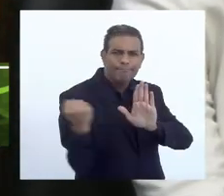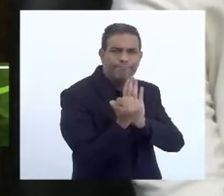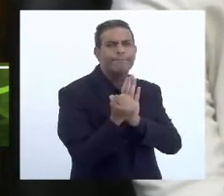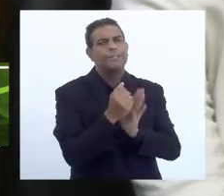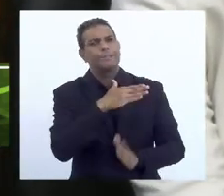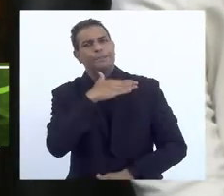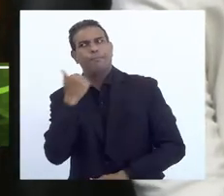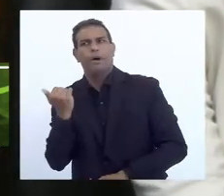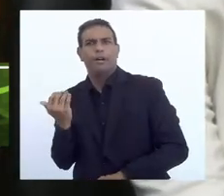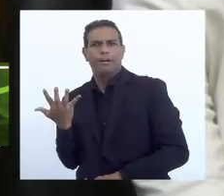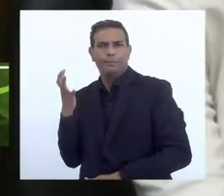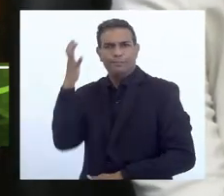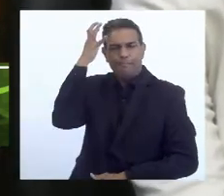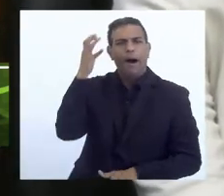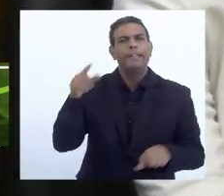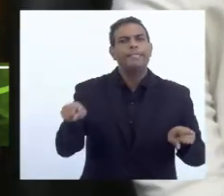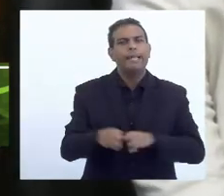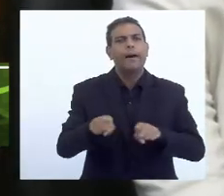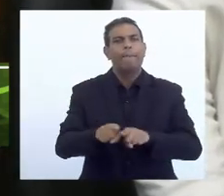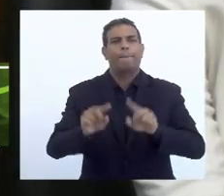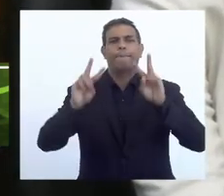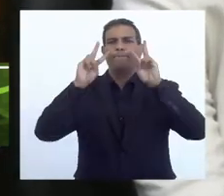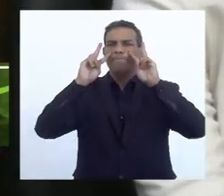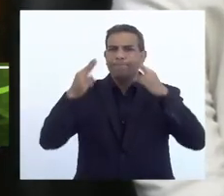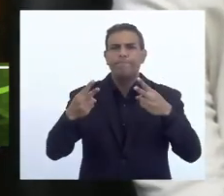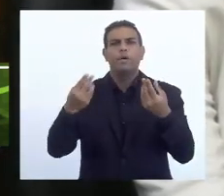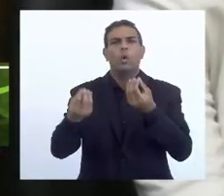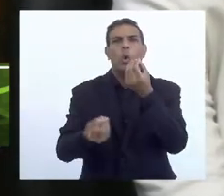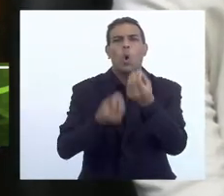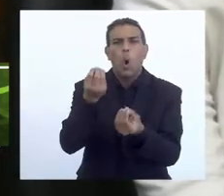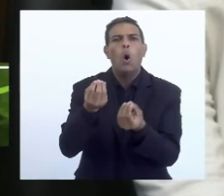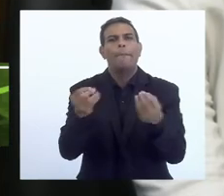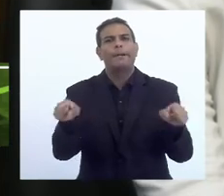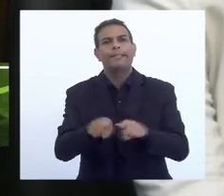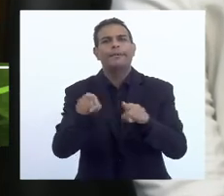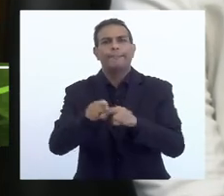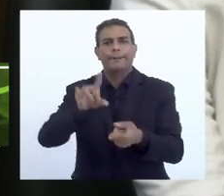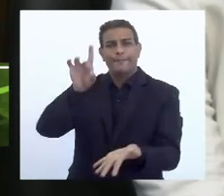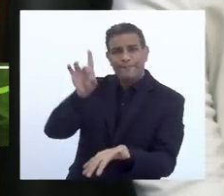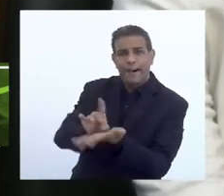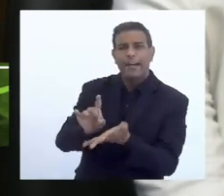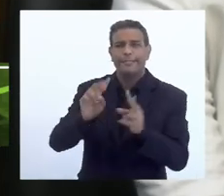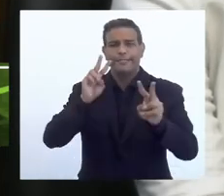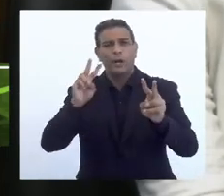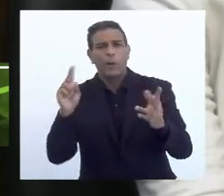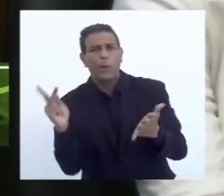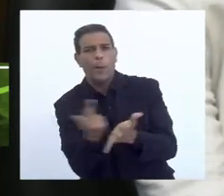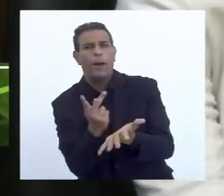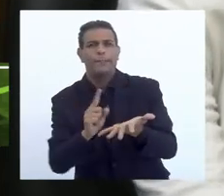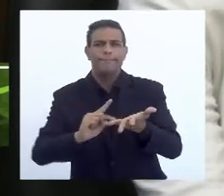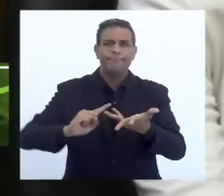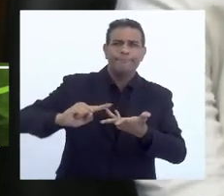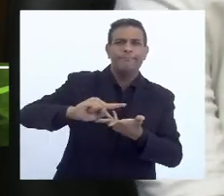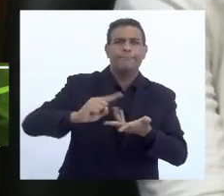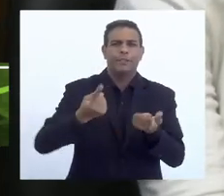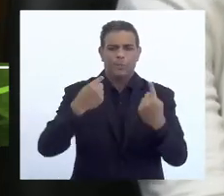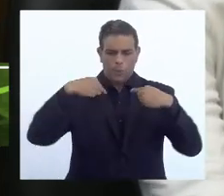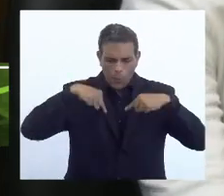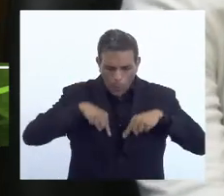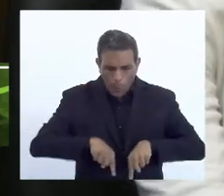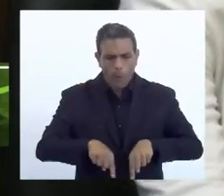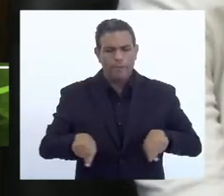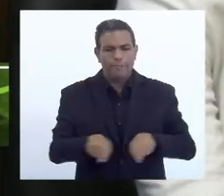Marielle, e o Rio é marcado não só pela execução, mas pela verdadeira barbárie que fazem da profanação do corpo de